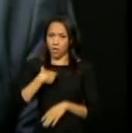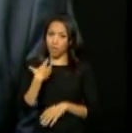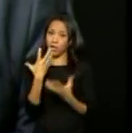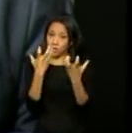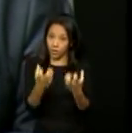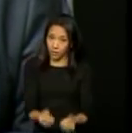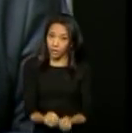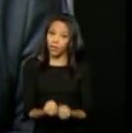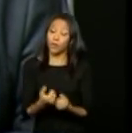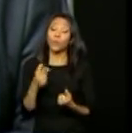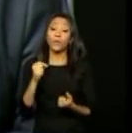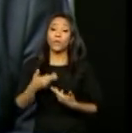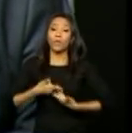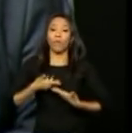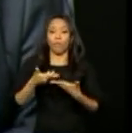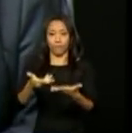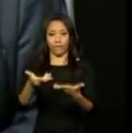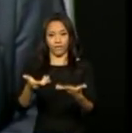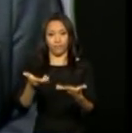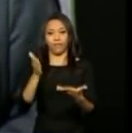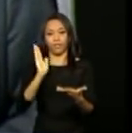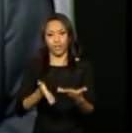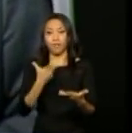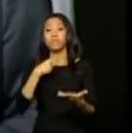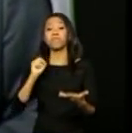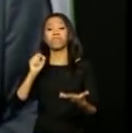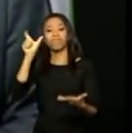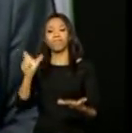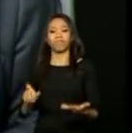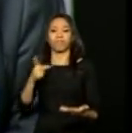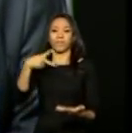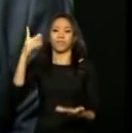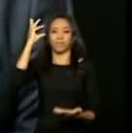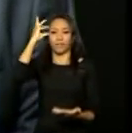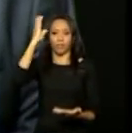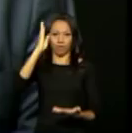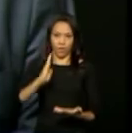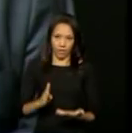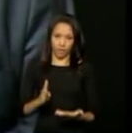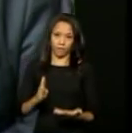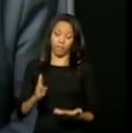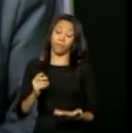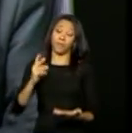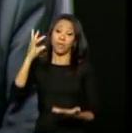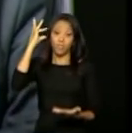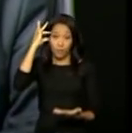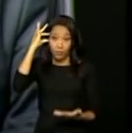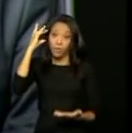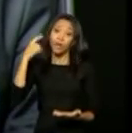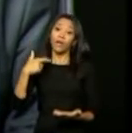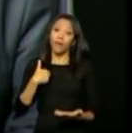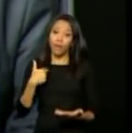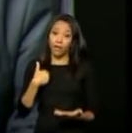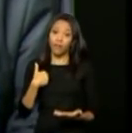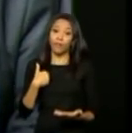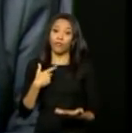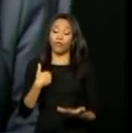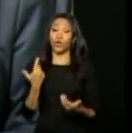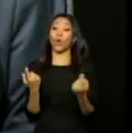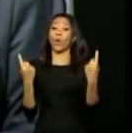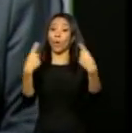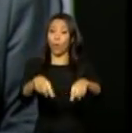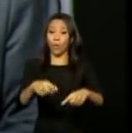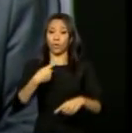orgulhoso, o convite que me foi feito pela presidenta da República. Como Dilma, fiz oposição à ditadura e a